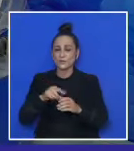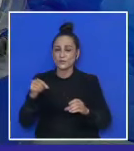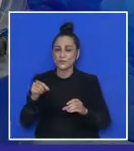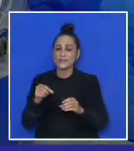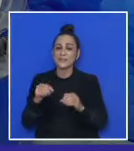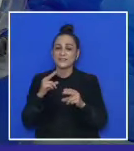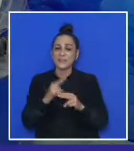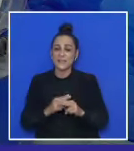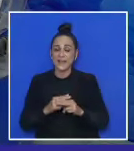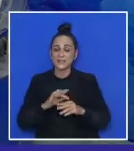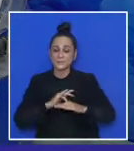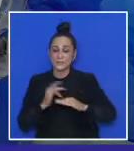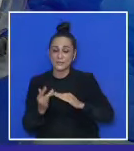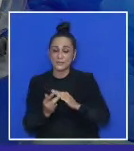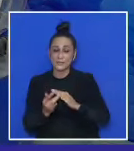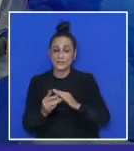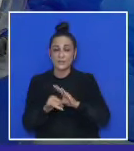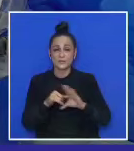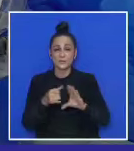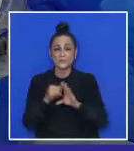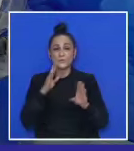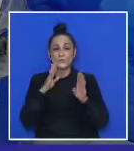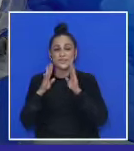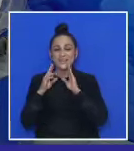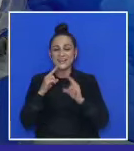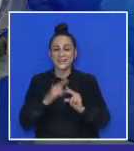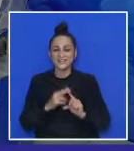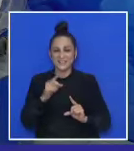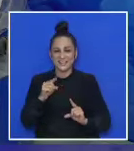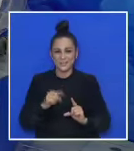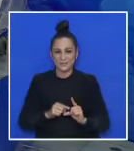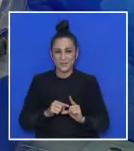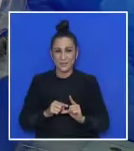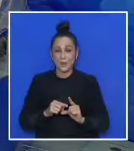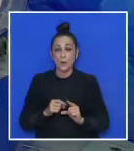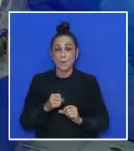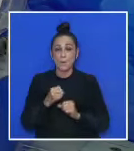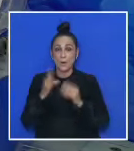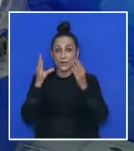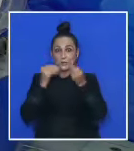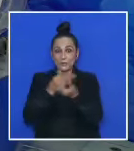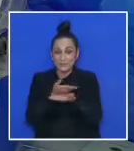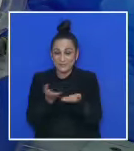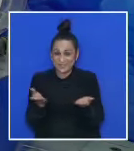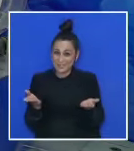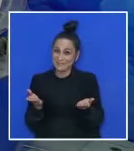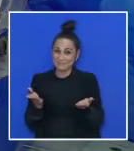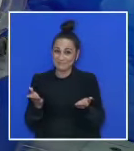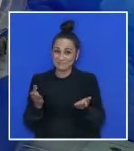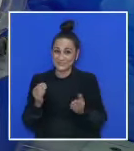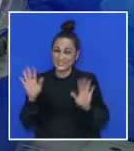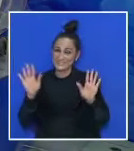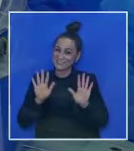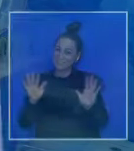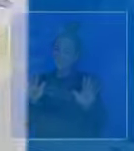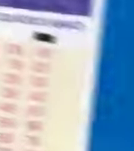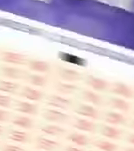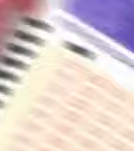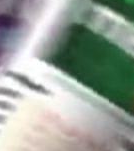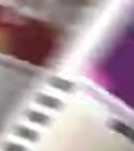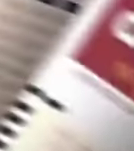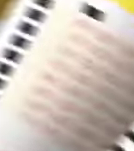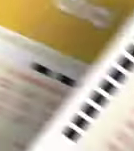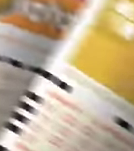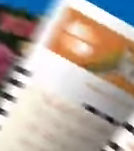Caixa através dos perfis do Facebook e do YouTube da Caixa e da Rede TV. Uma ótima noite para você e até mais!